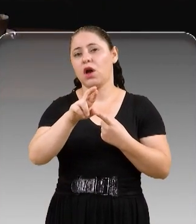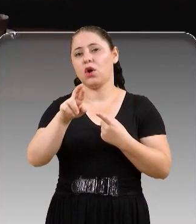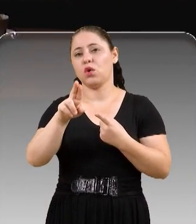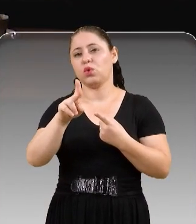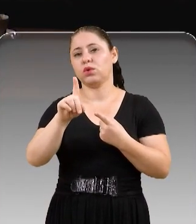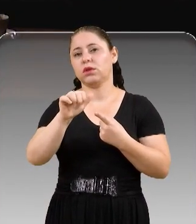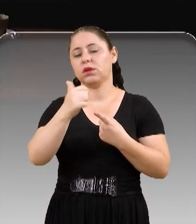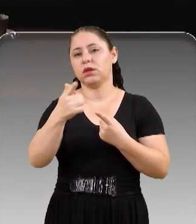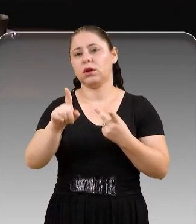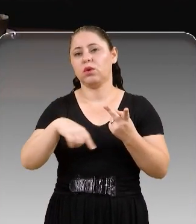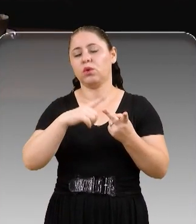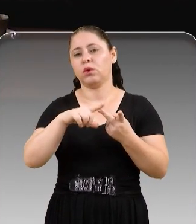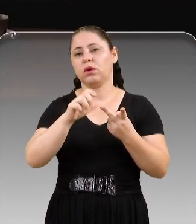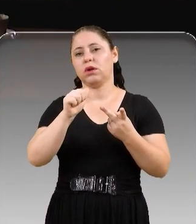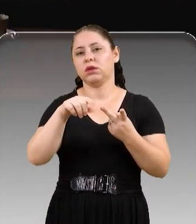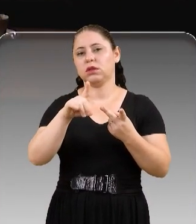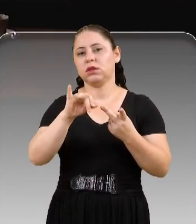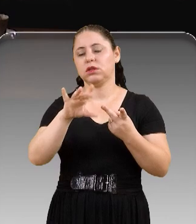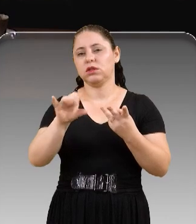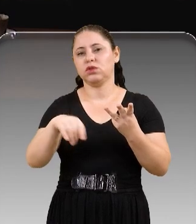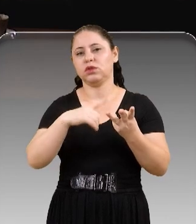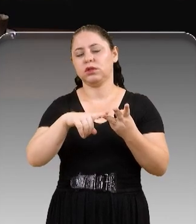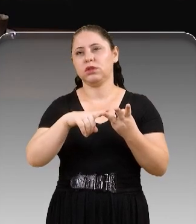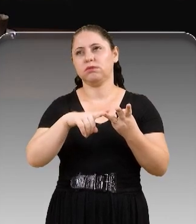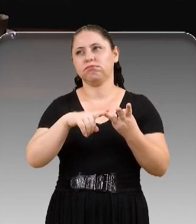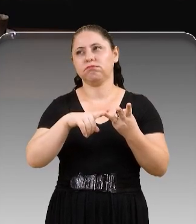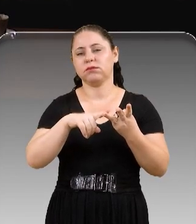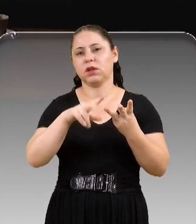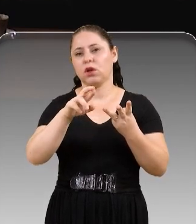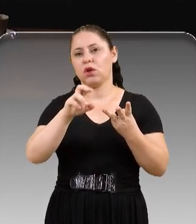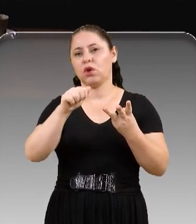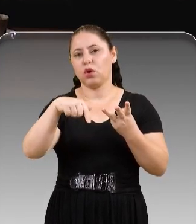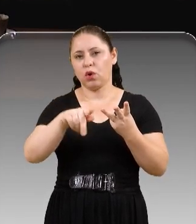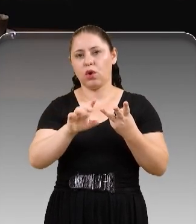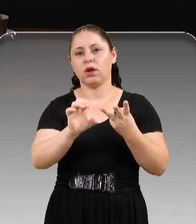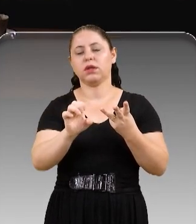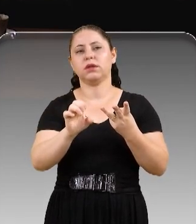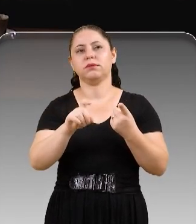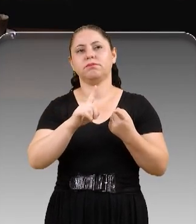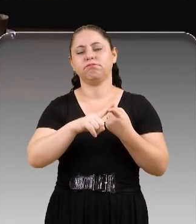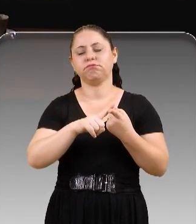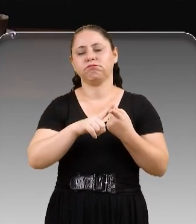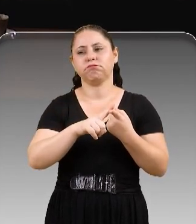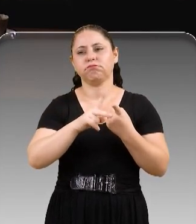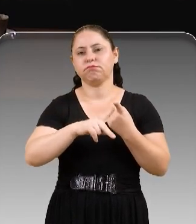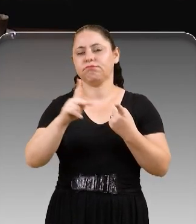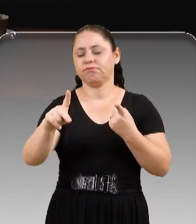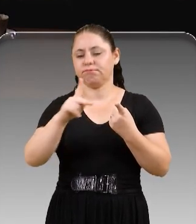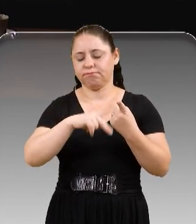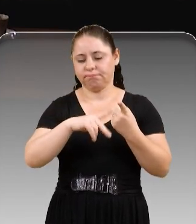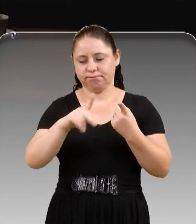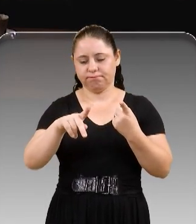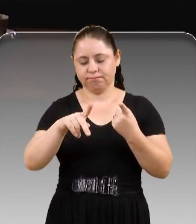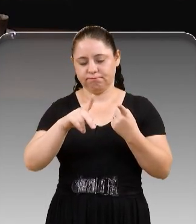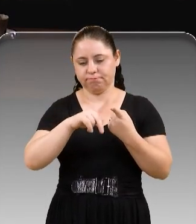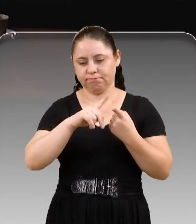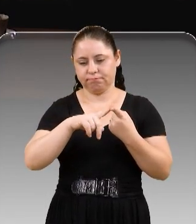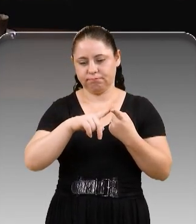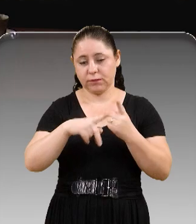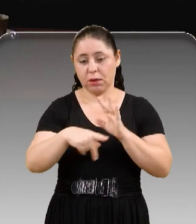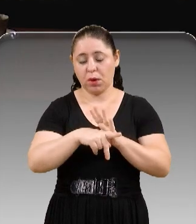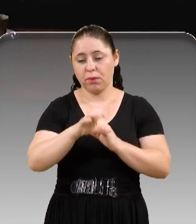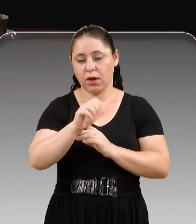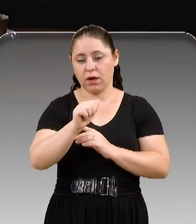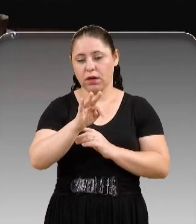Alvim, no professor Cândido Rangel Dinamarca, no professor Roque Carrasa, no professor, o